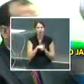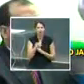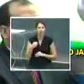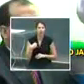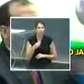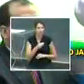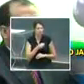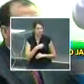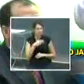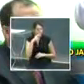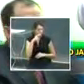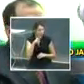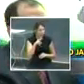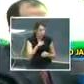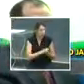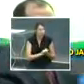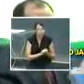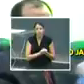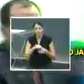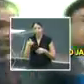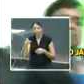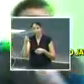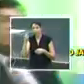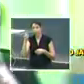acho que a máquina estava quebrada. Eu disse: não estava não.